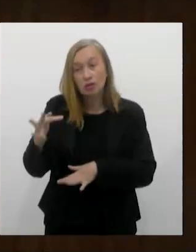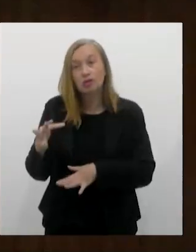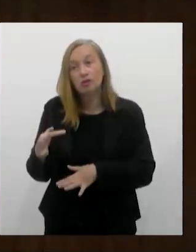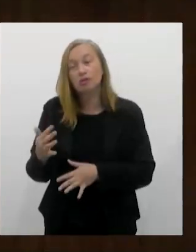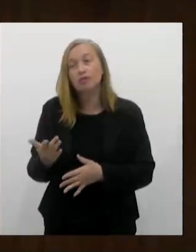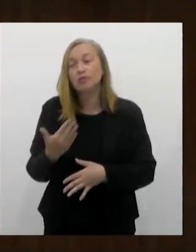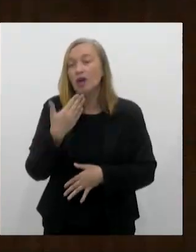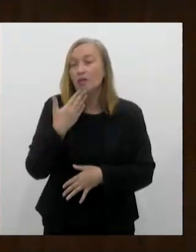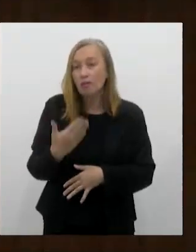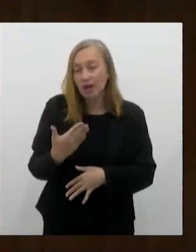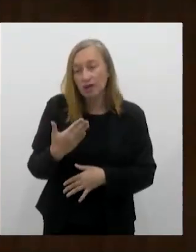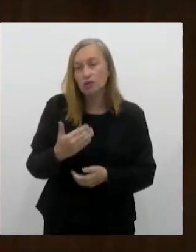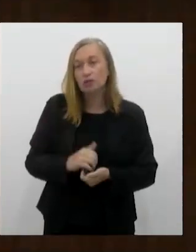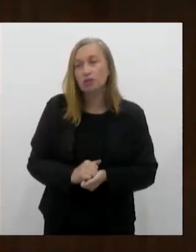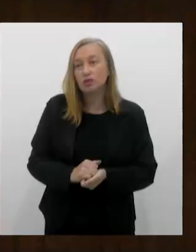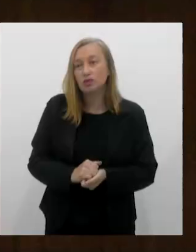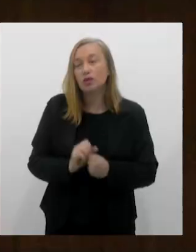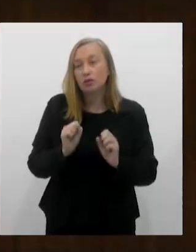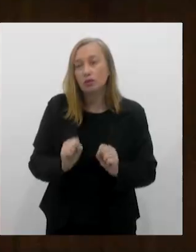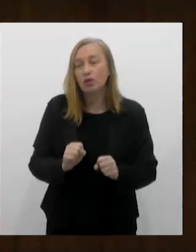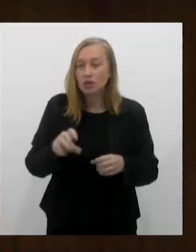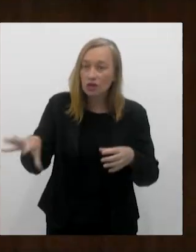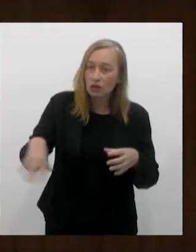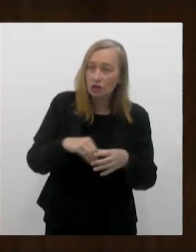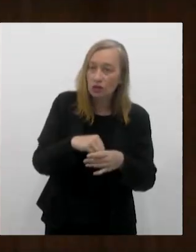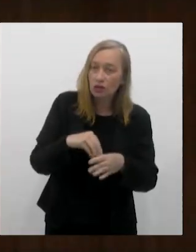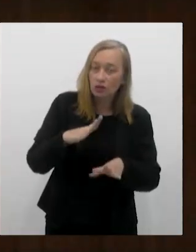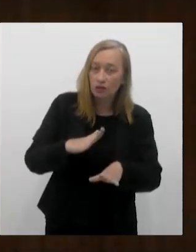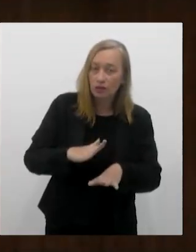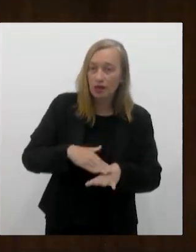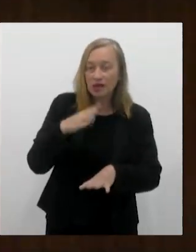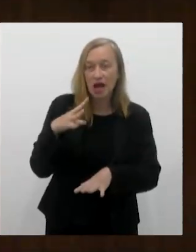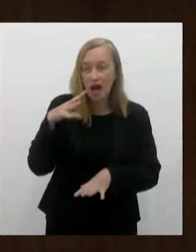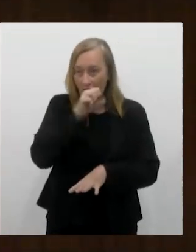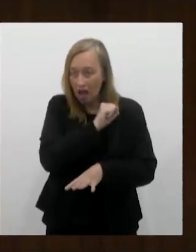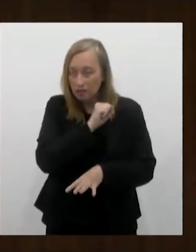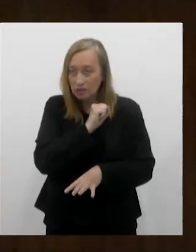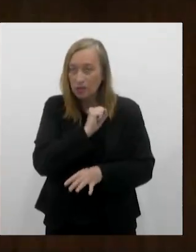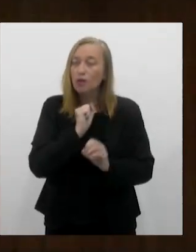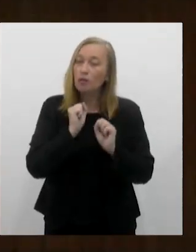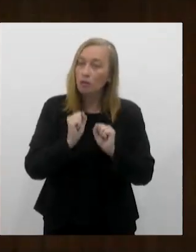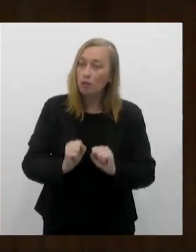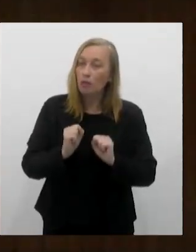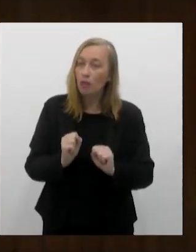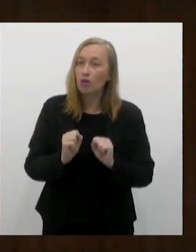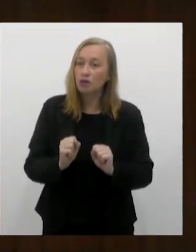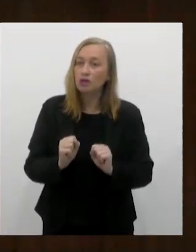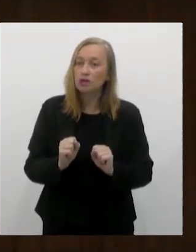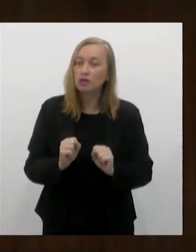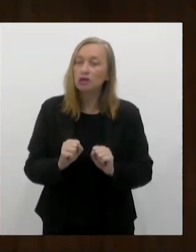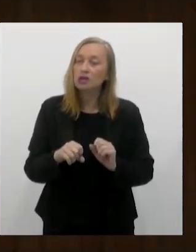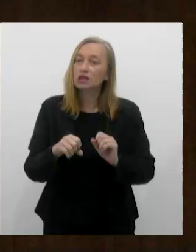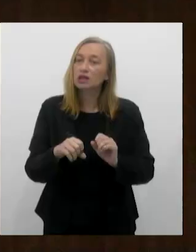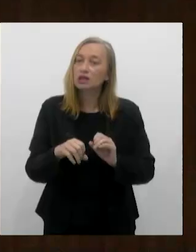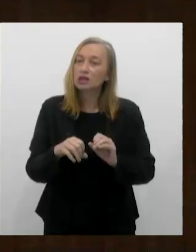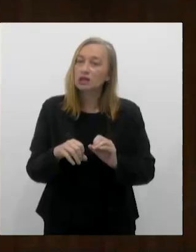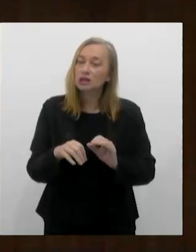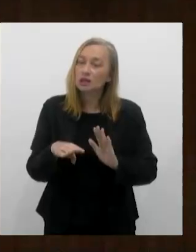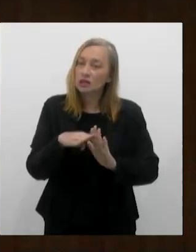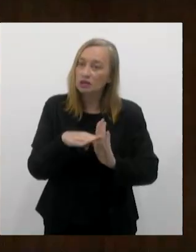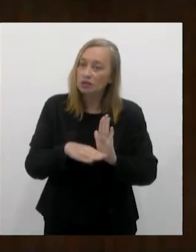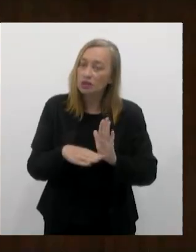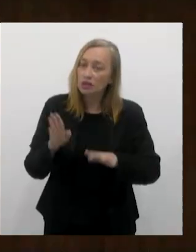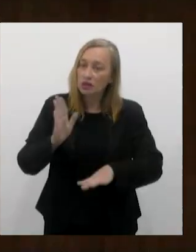e peça ao senhor que possa colocá-lo o mais breve possível para que a gente possa ter aí esse programa em